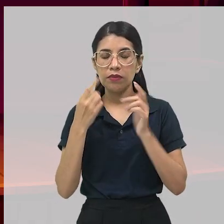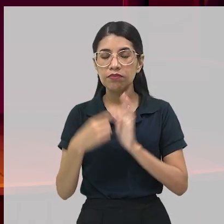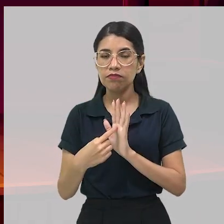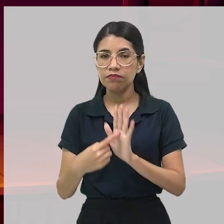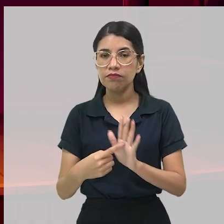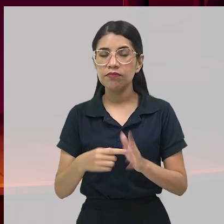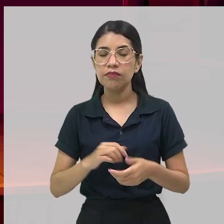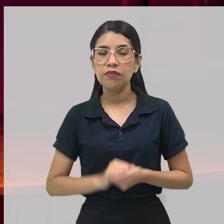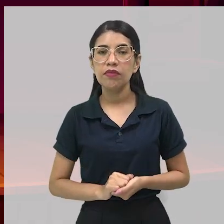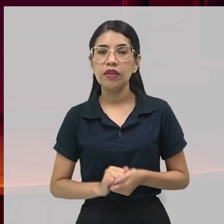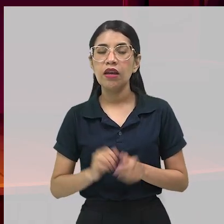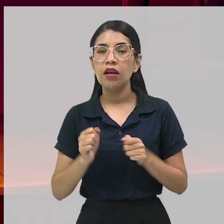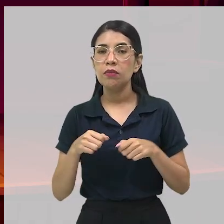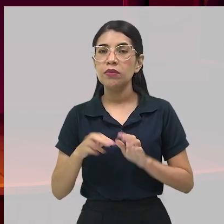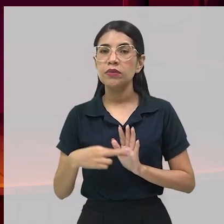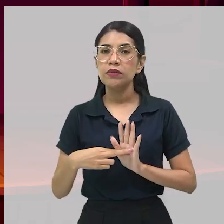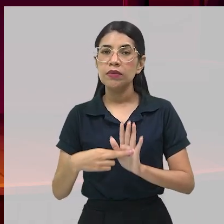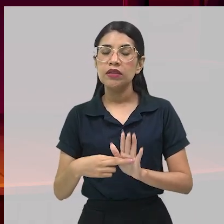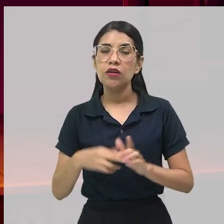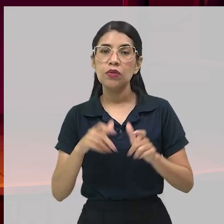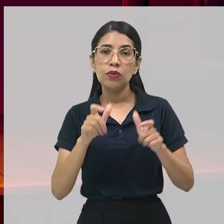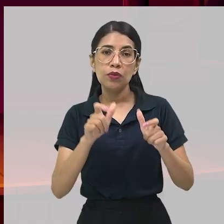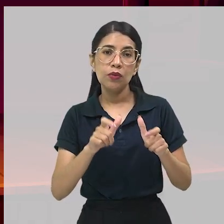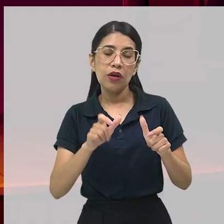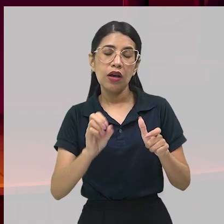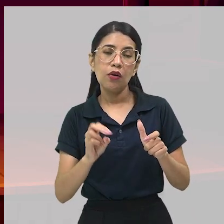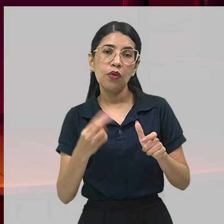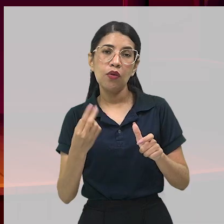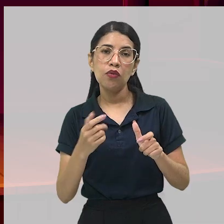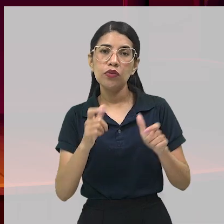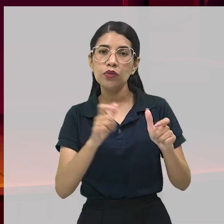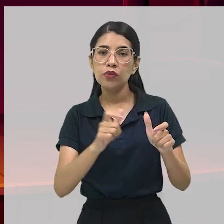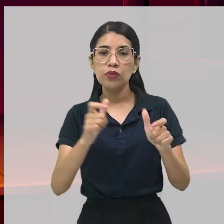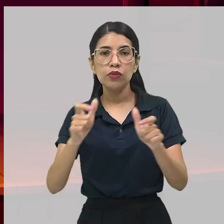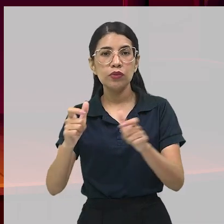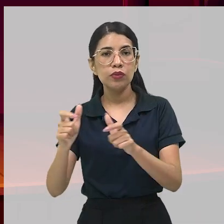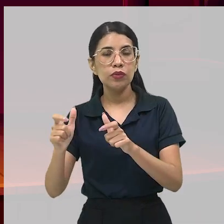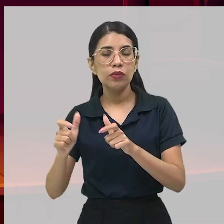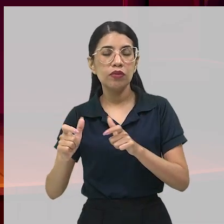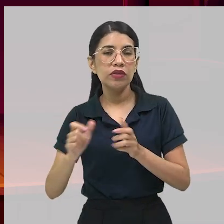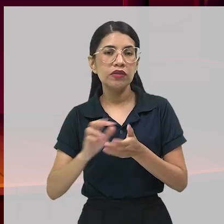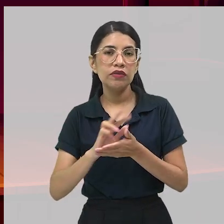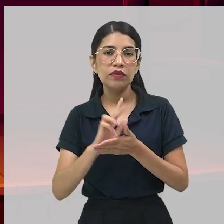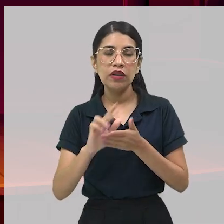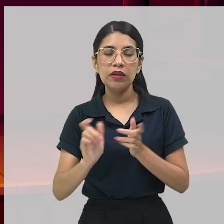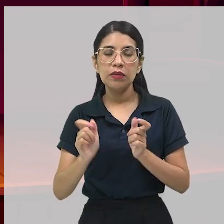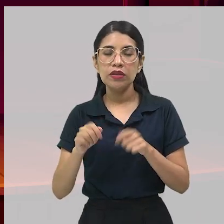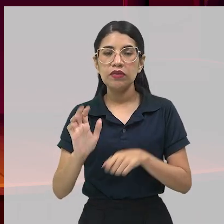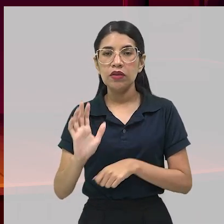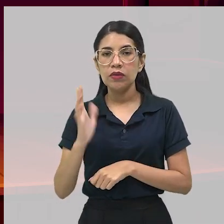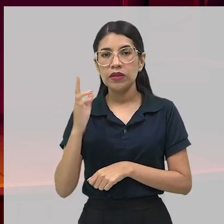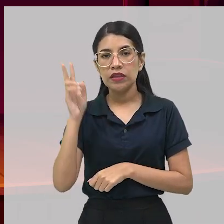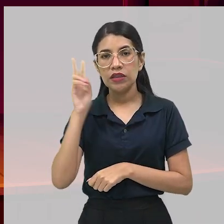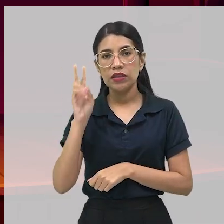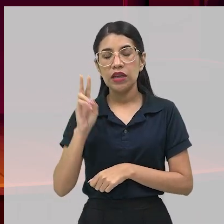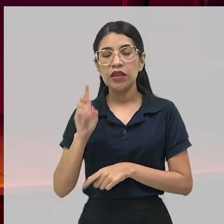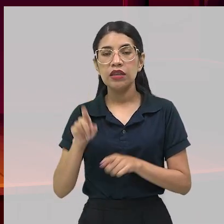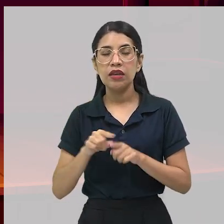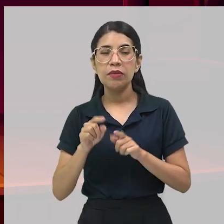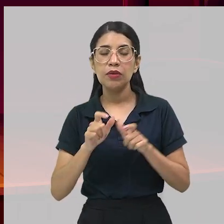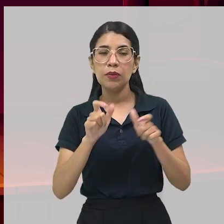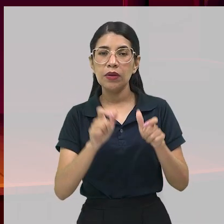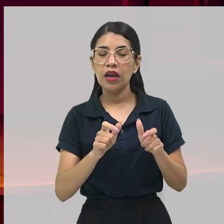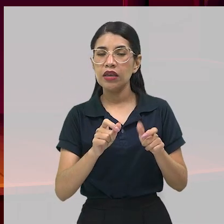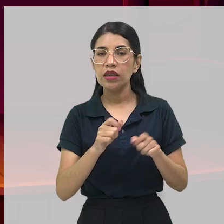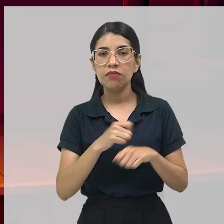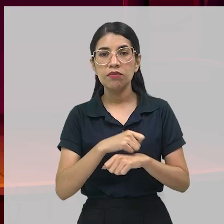né? Pode representar o lugar ou lugares onde ocorre a história. Pode criar ambientes